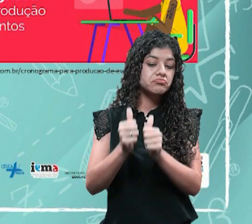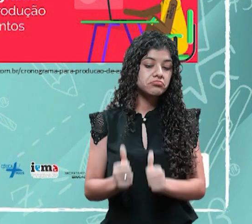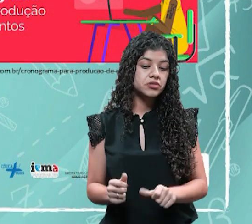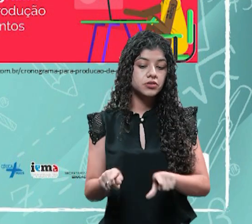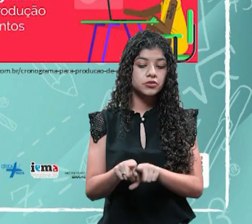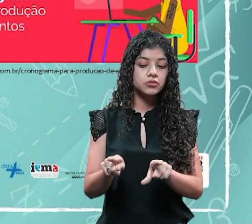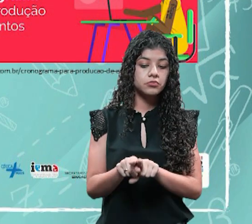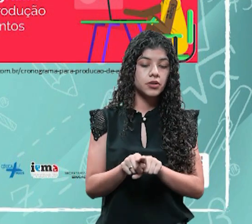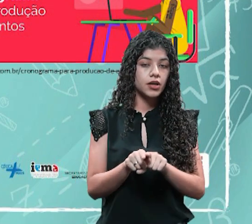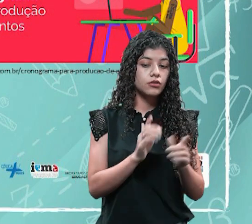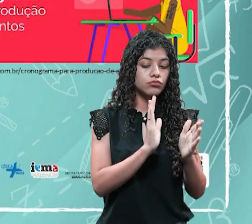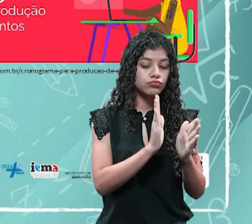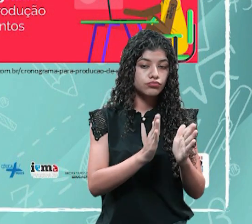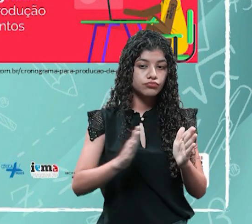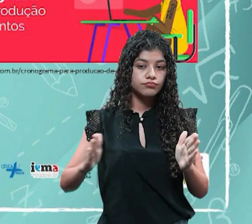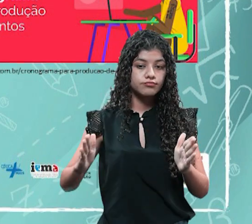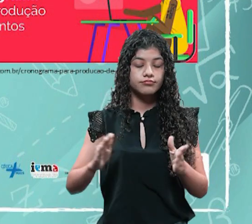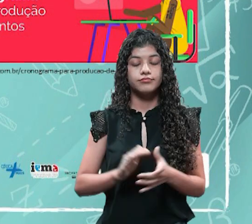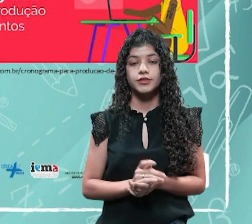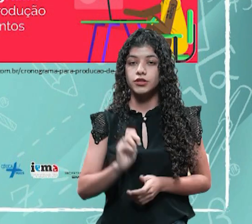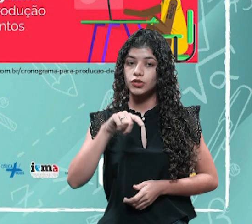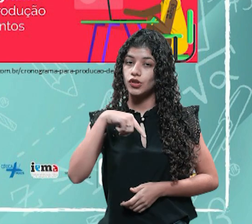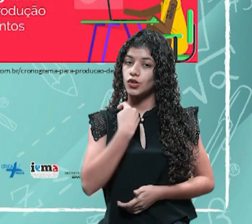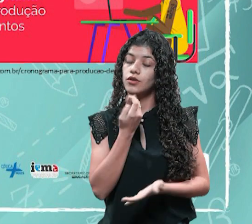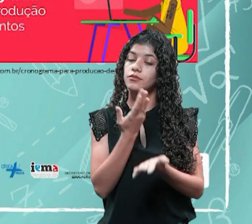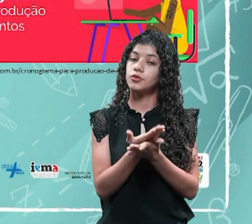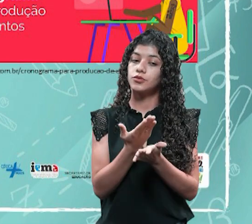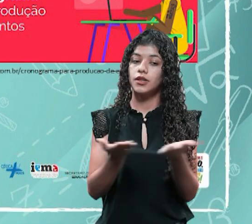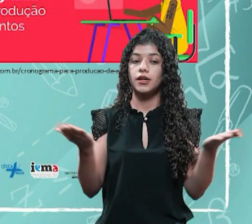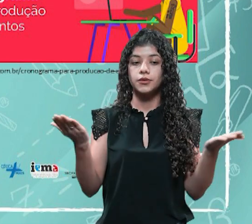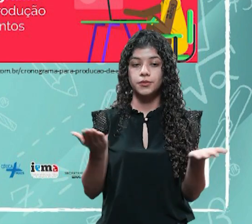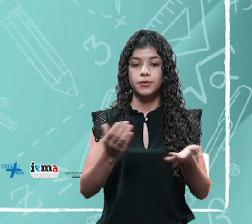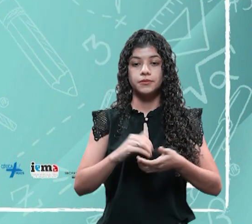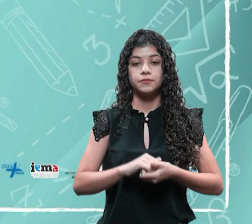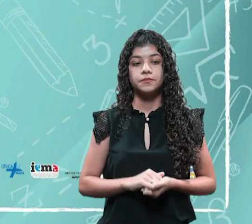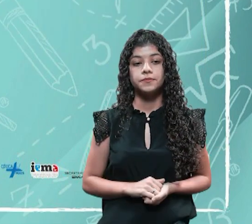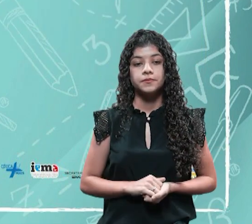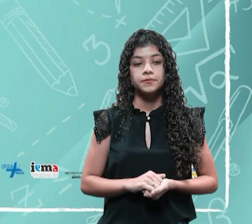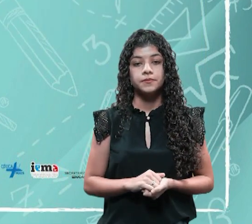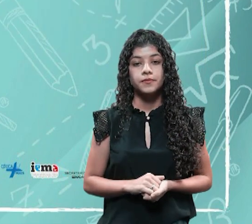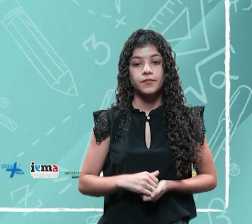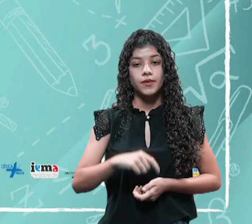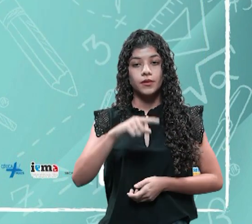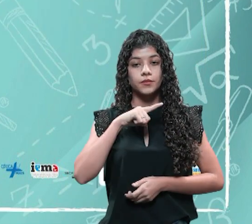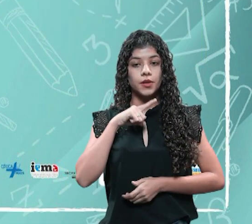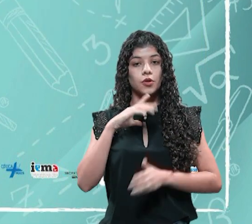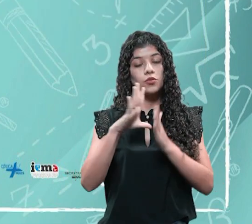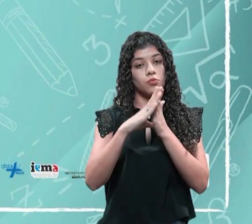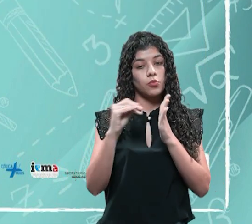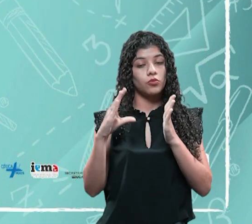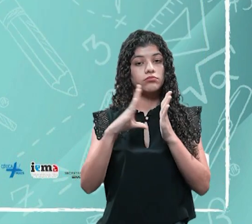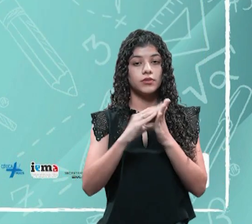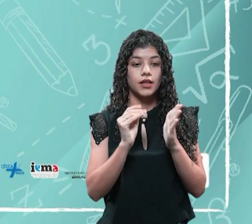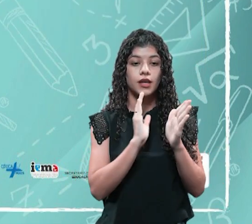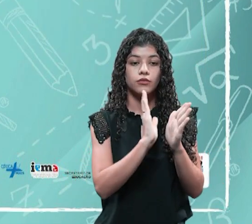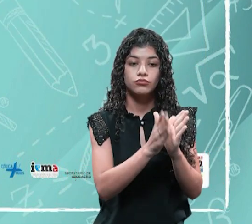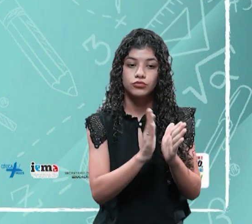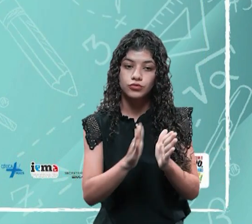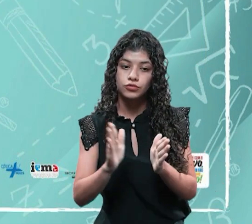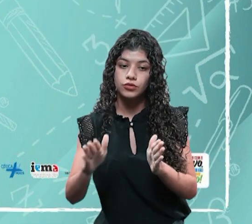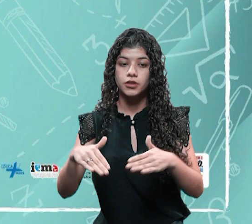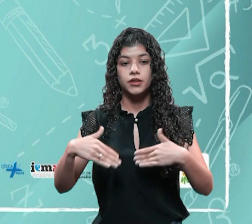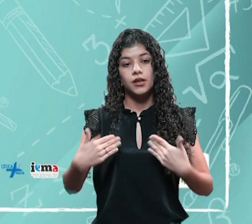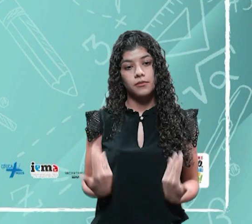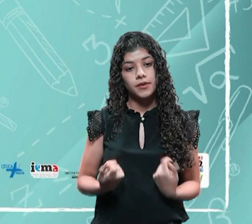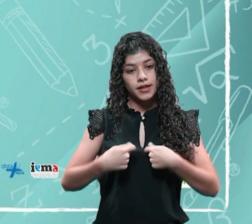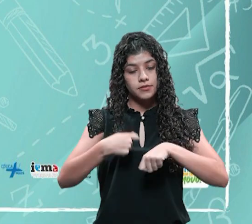do cronograma constantemente. Então, é isso que a gente vai ver nessa aula. Aqui tem um modelo de cronograma, né,